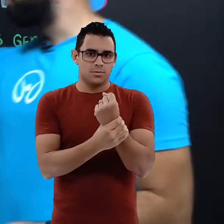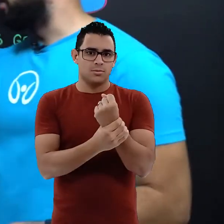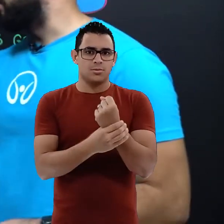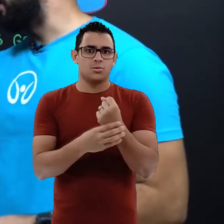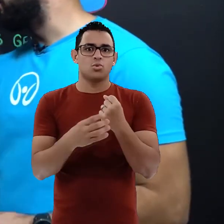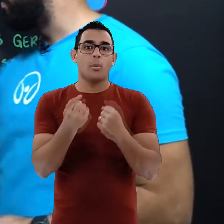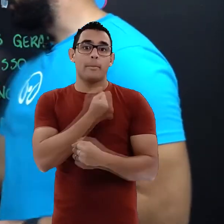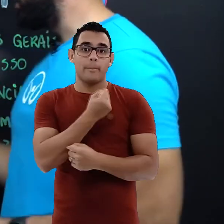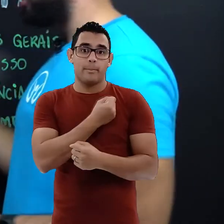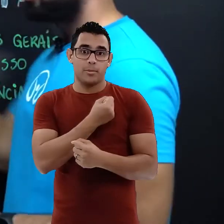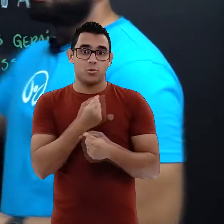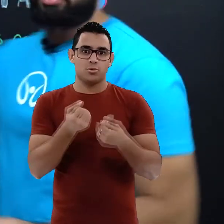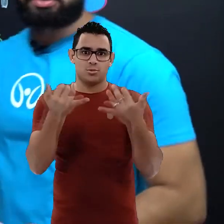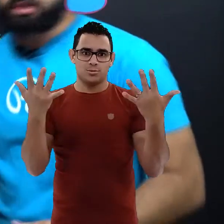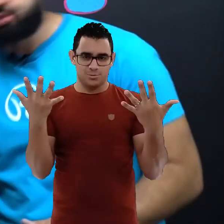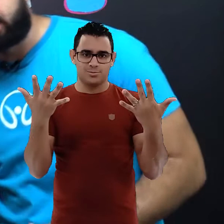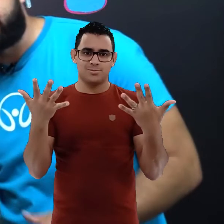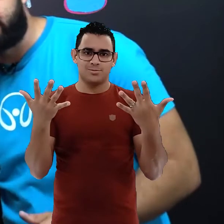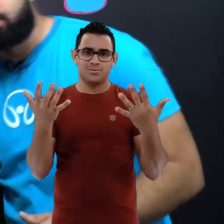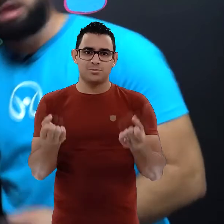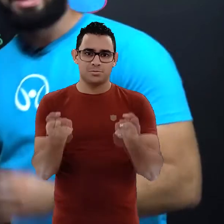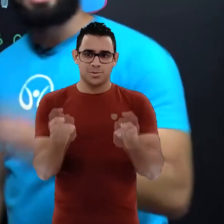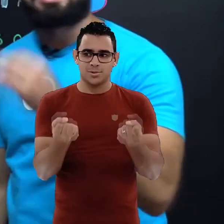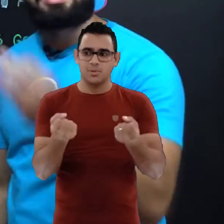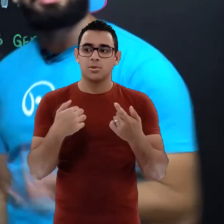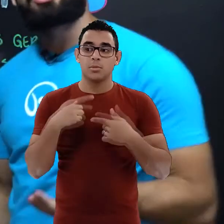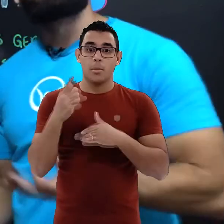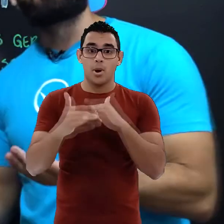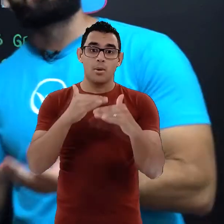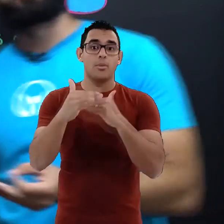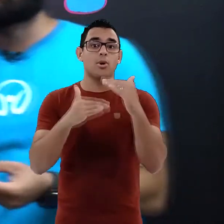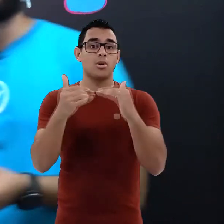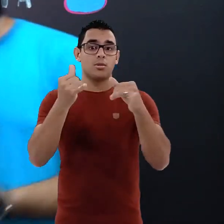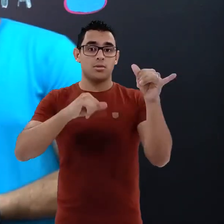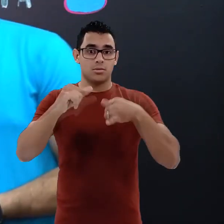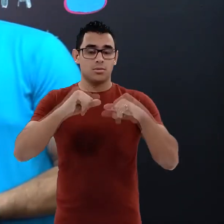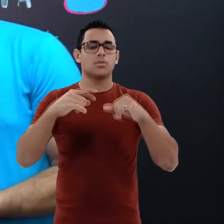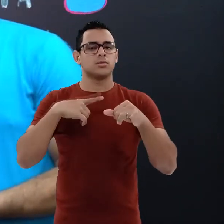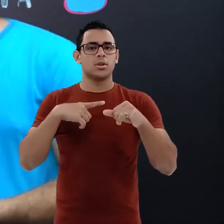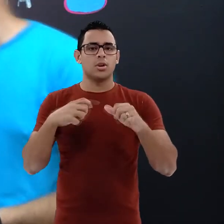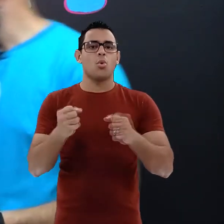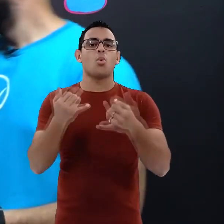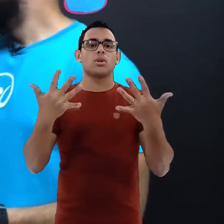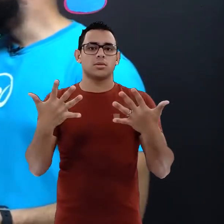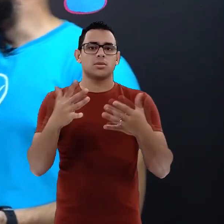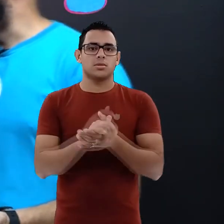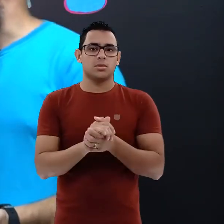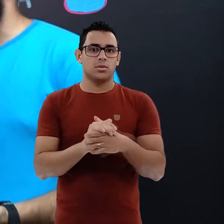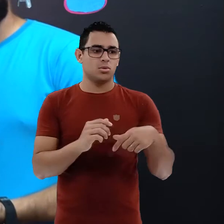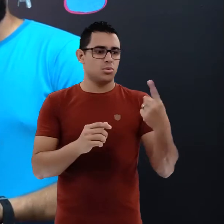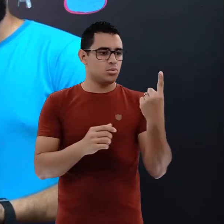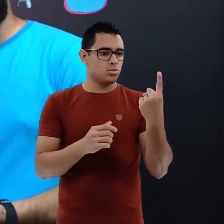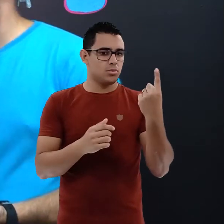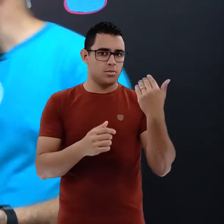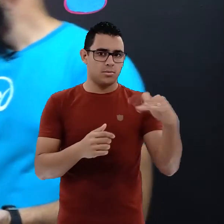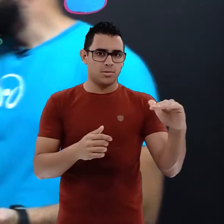posso observar que para este processo químico existe uma proporção pré-definida de uma parte